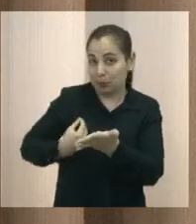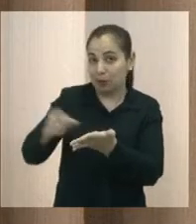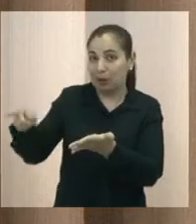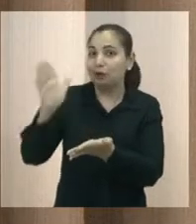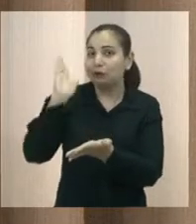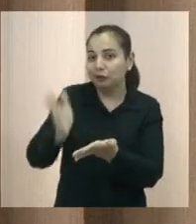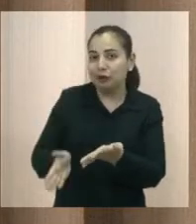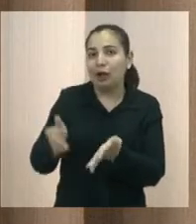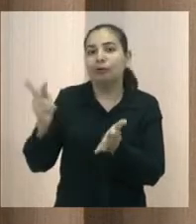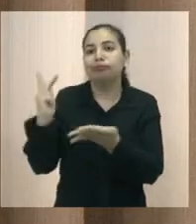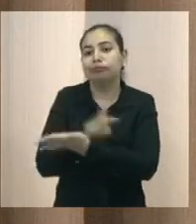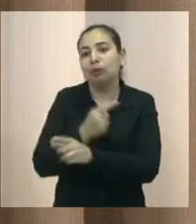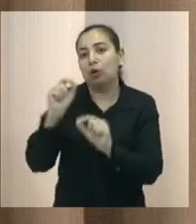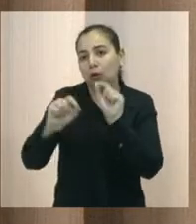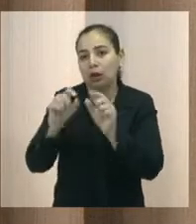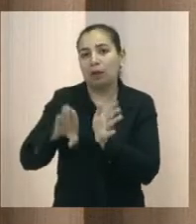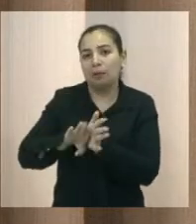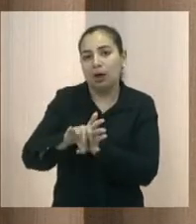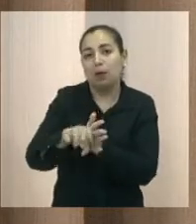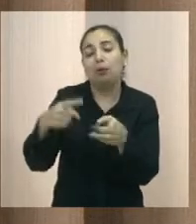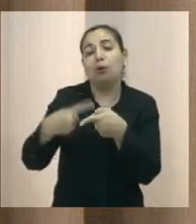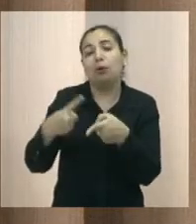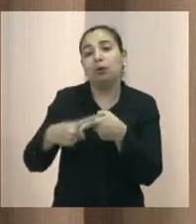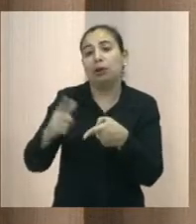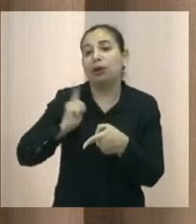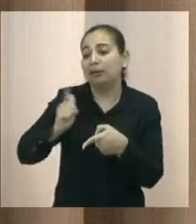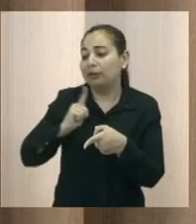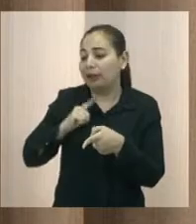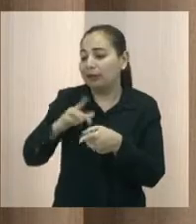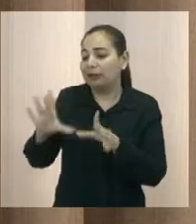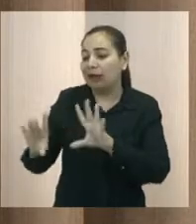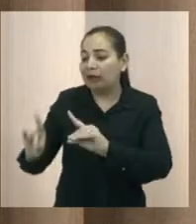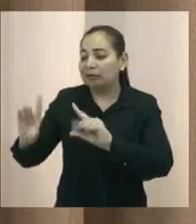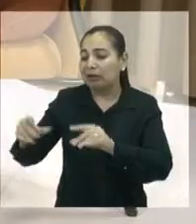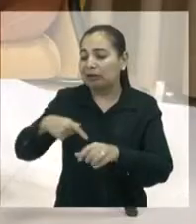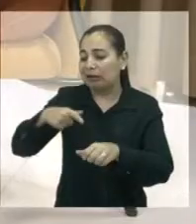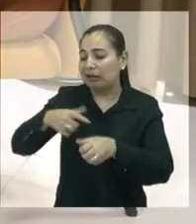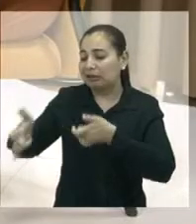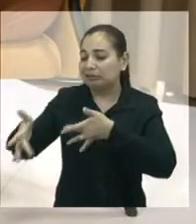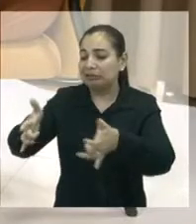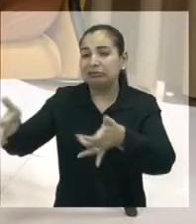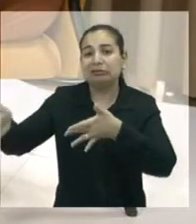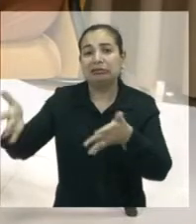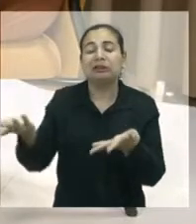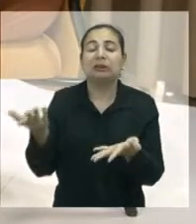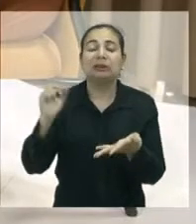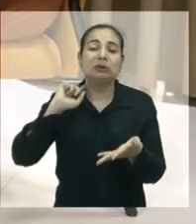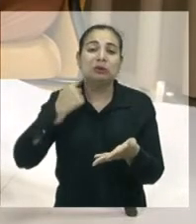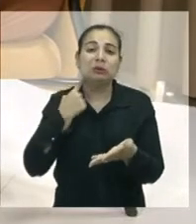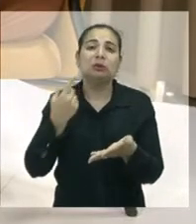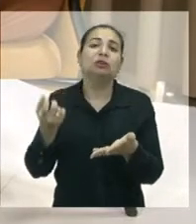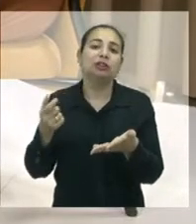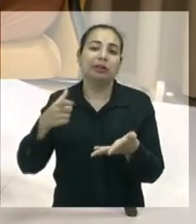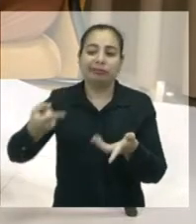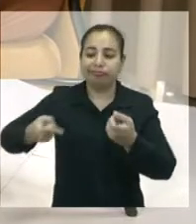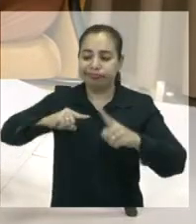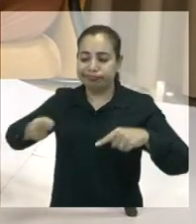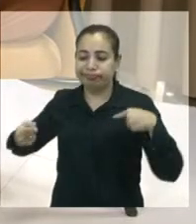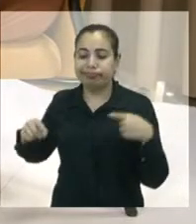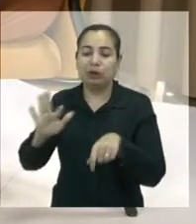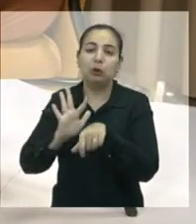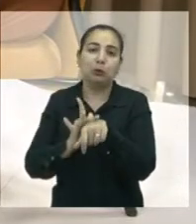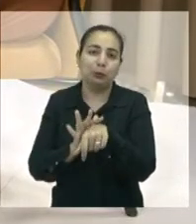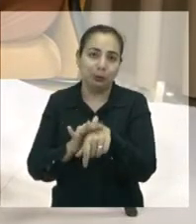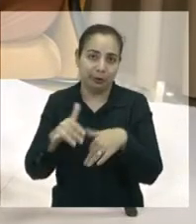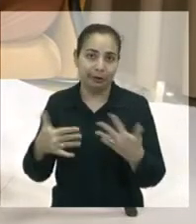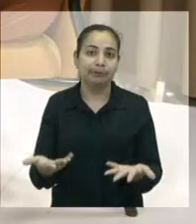por conta da ausência de serviços básicos, né, como o esgotamento sanitário. Sim, é bem. Aproveitando essa questão de falar em